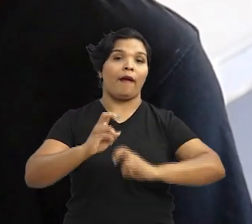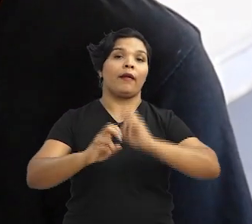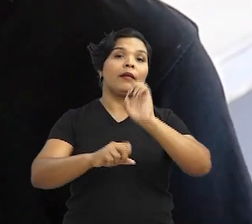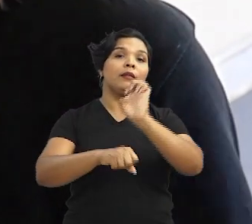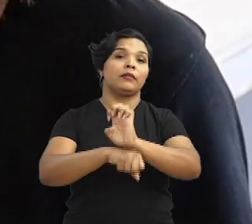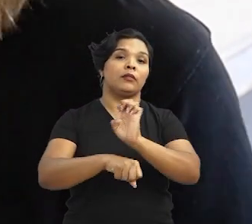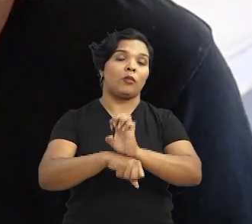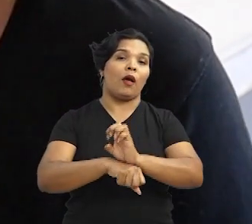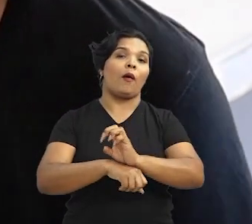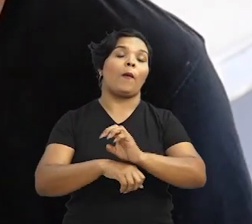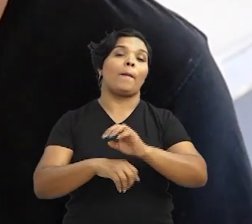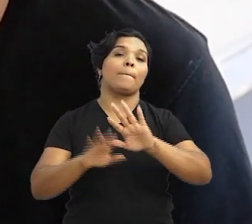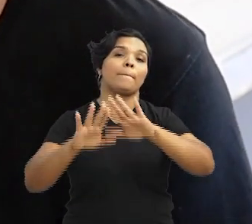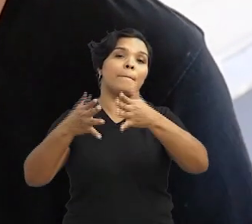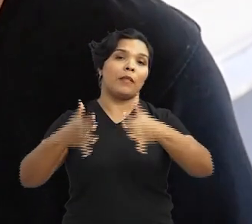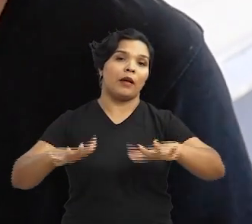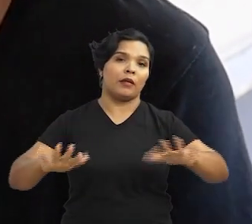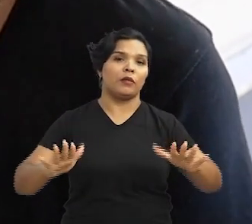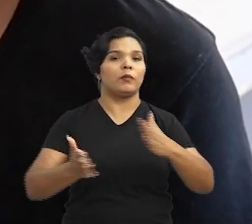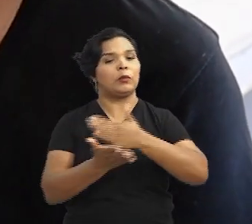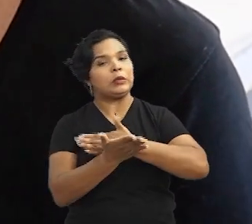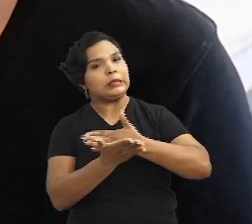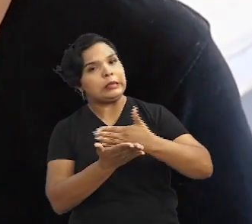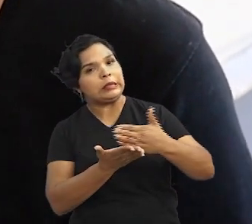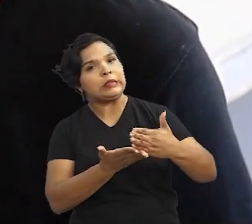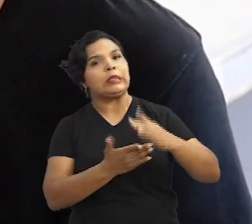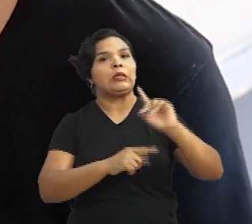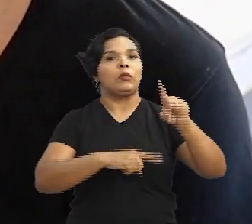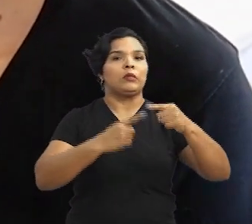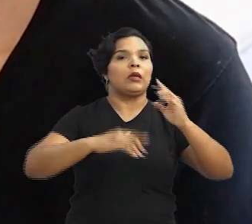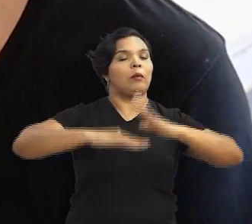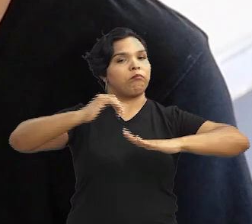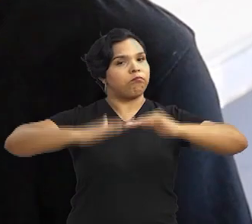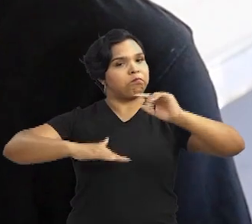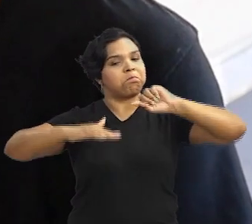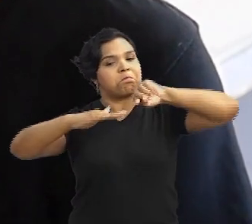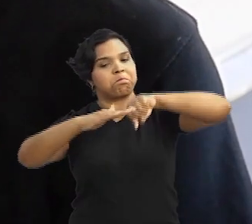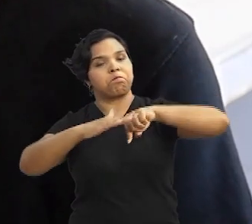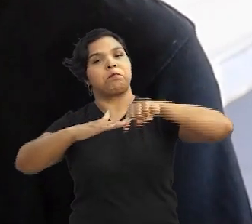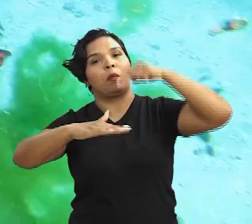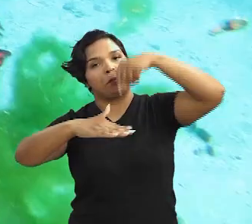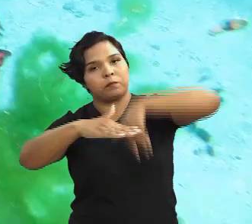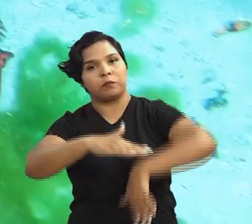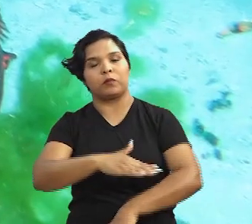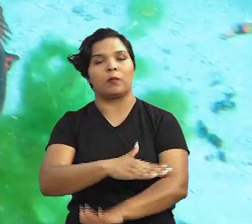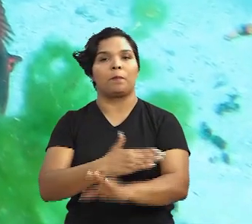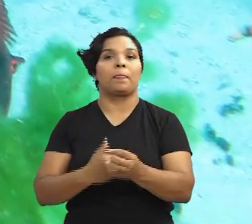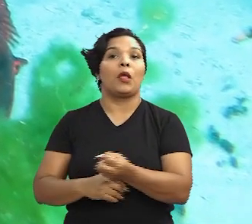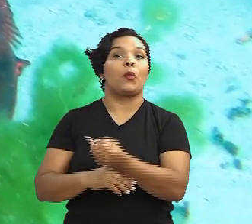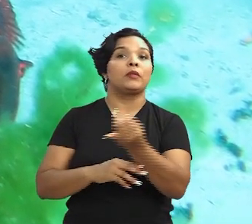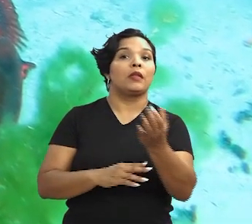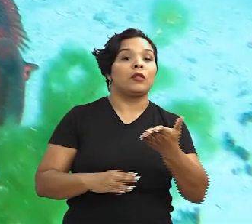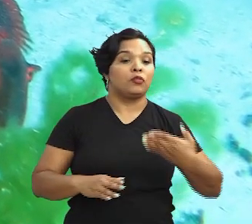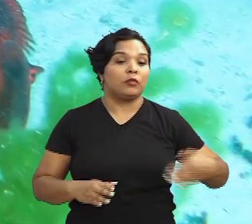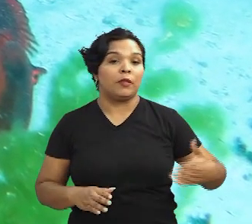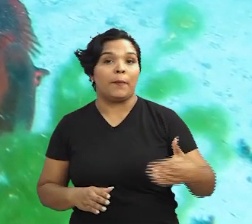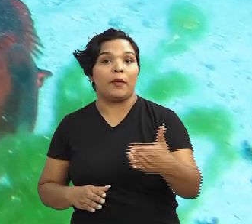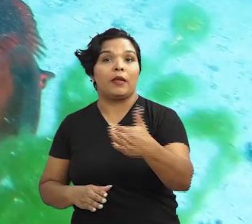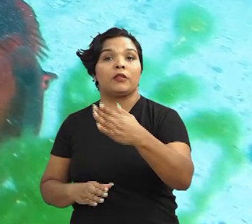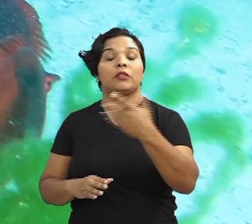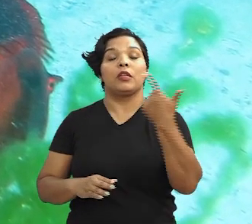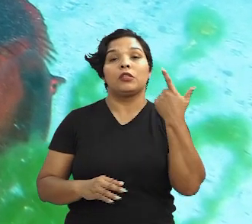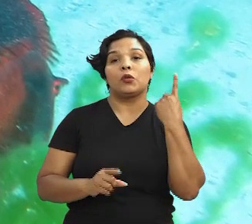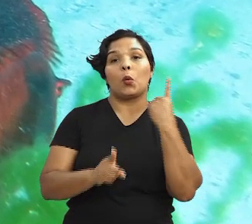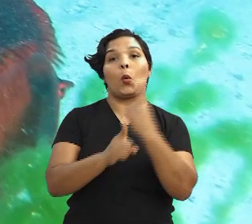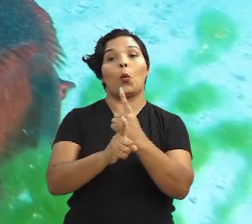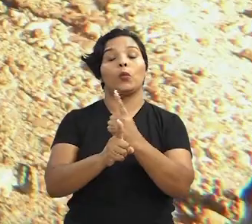Estadual Marinho, porque tem vários pontos lá dentro, né? Uns para iniciantes, outros mais para quem é avançado. A quantidade de peixes que a